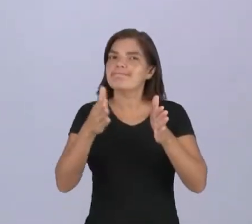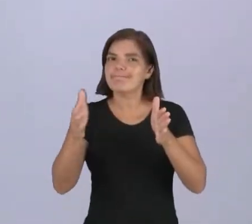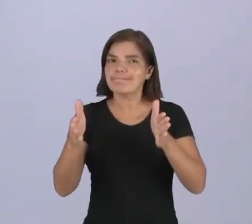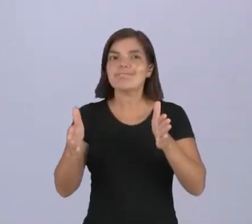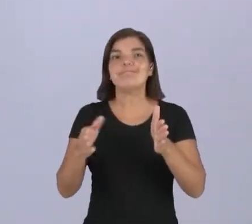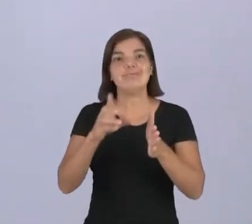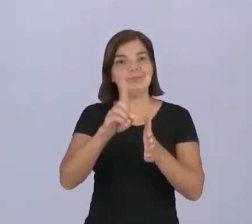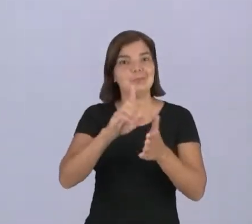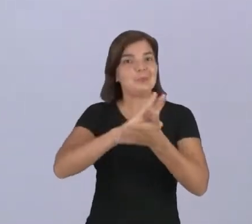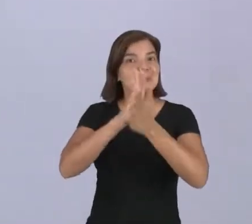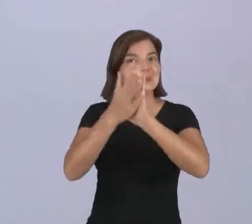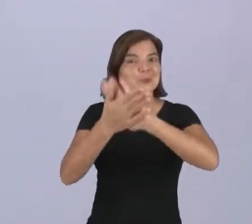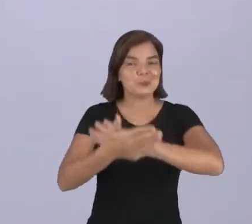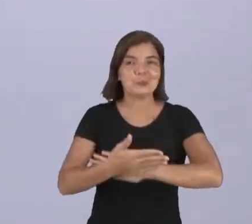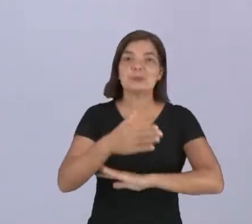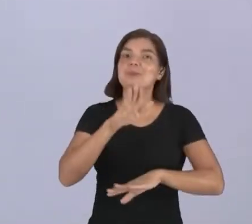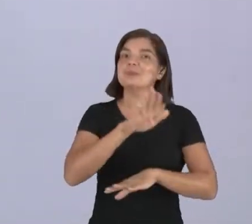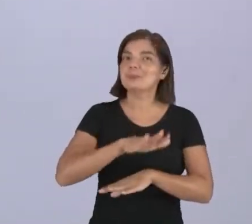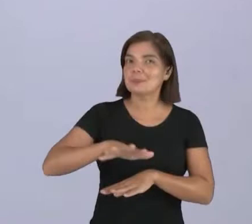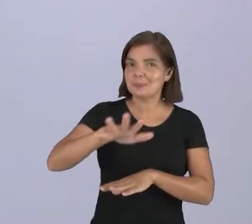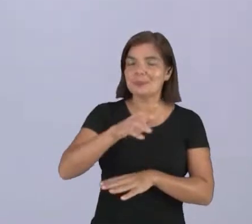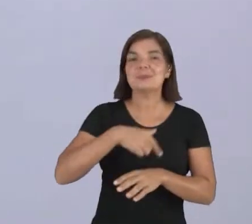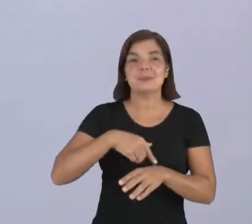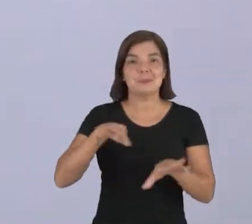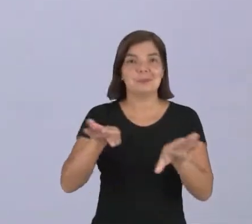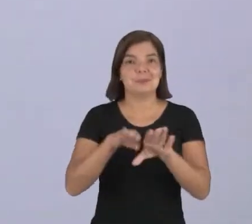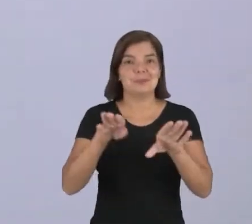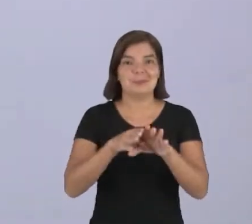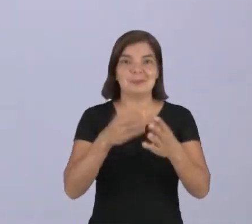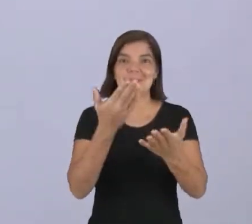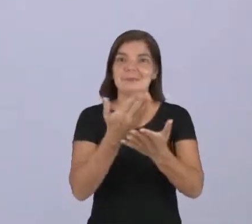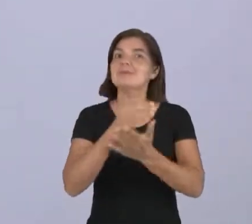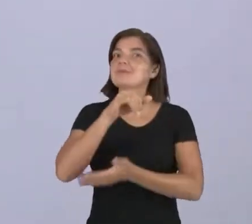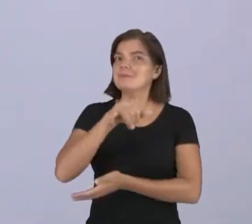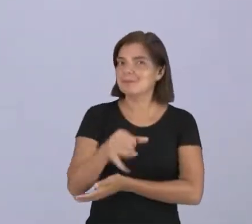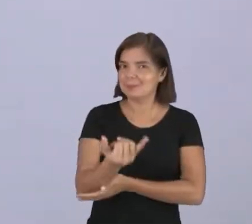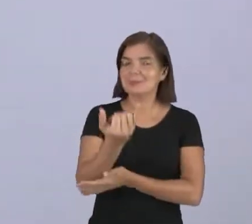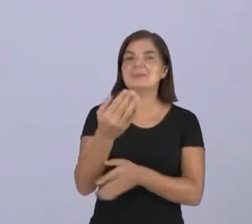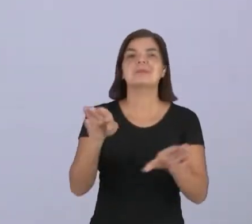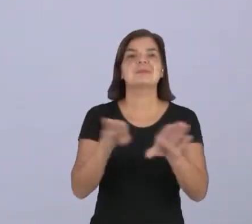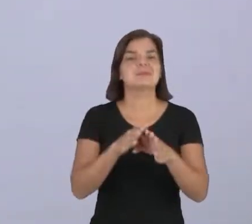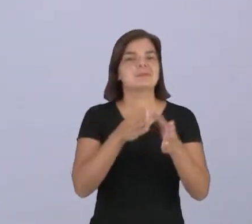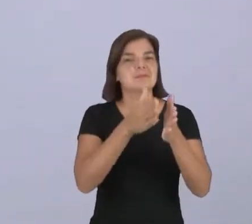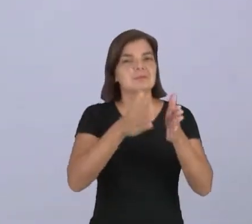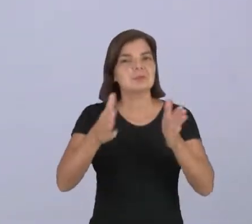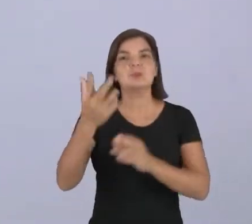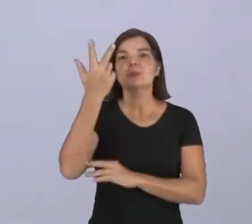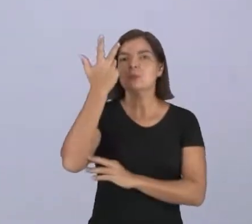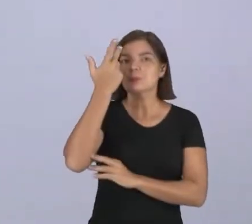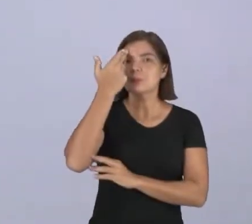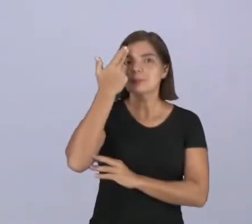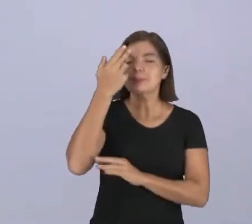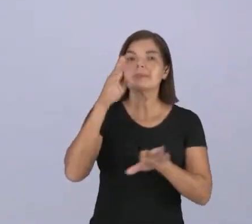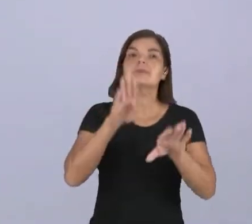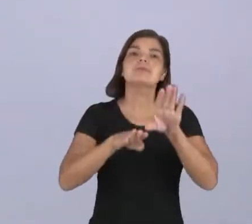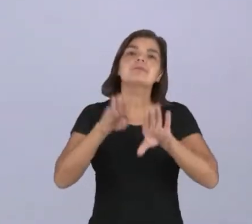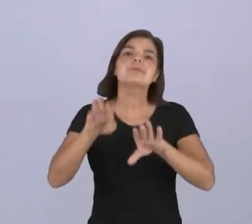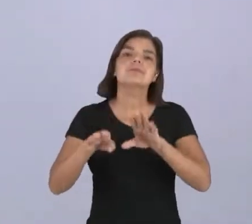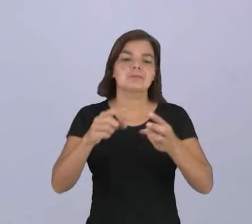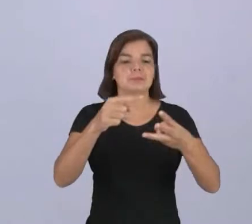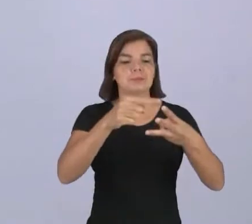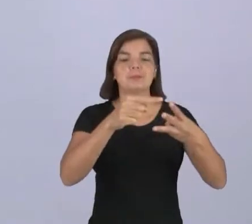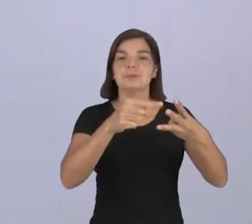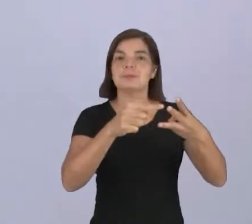pelo processo de decomposição, porque boa parte dos seus nutrientes estão sendo aproveitados. Então é um processo natural e que vai depender de